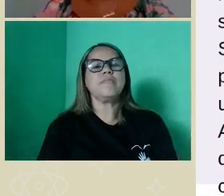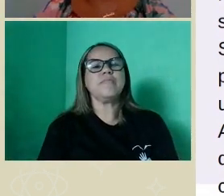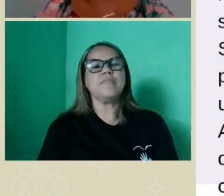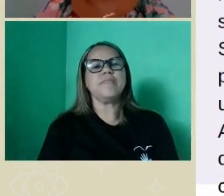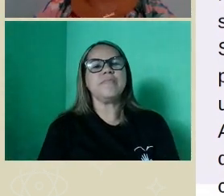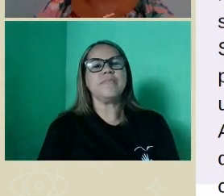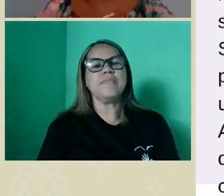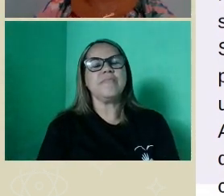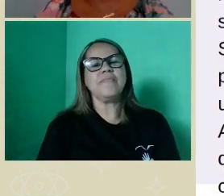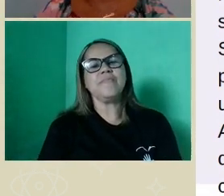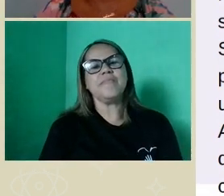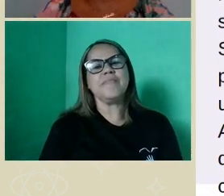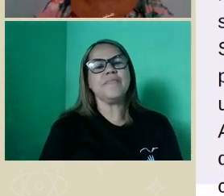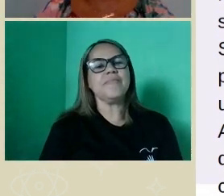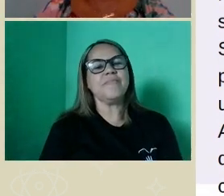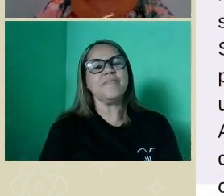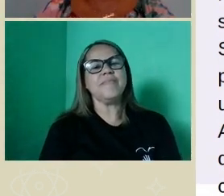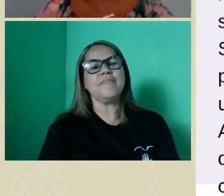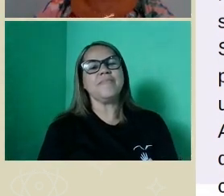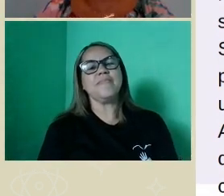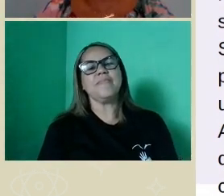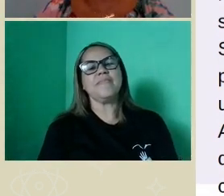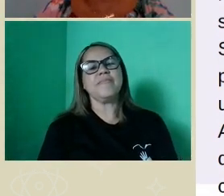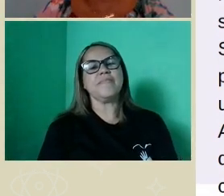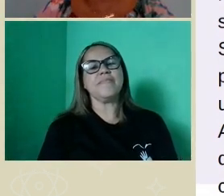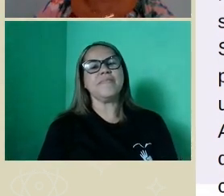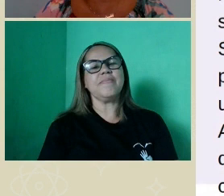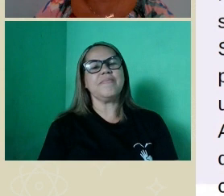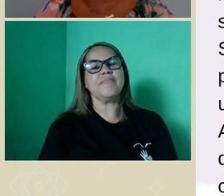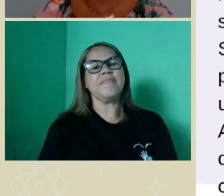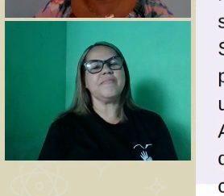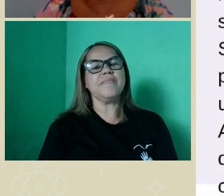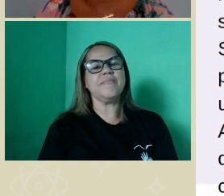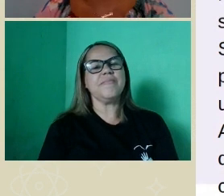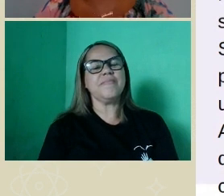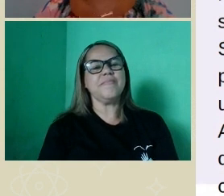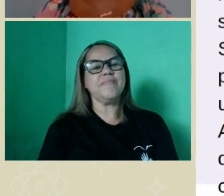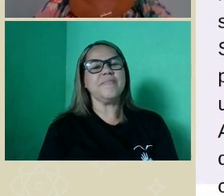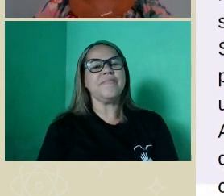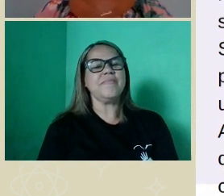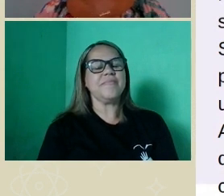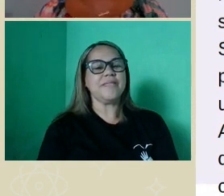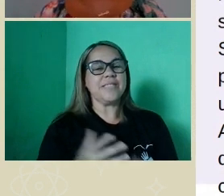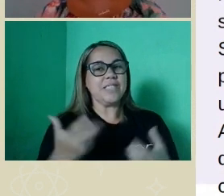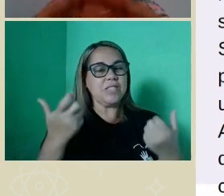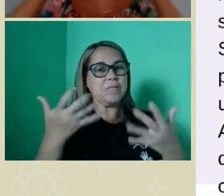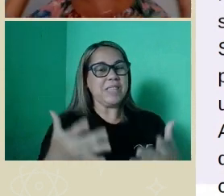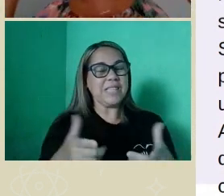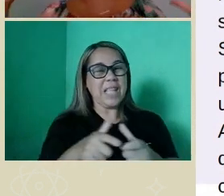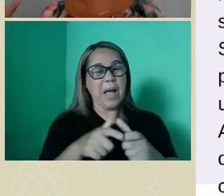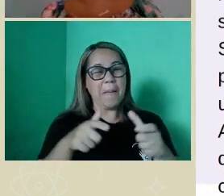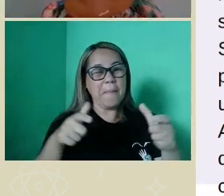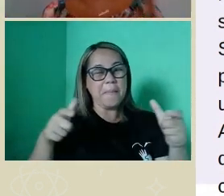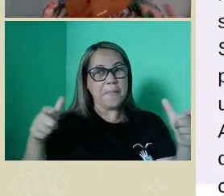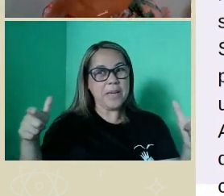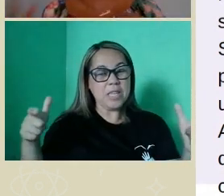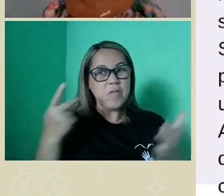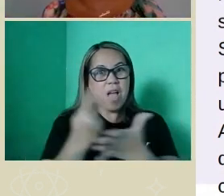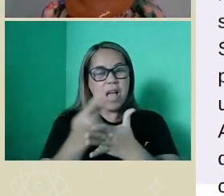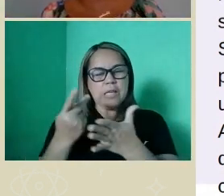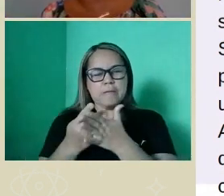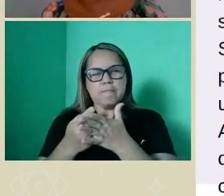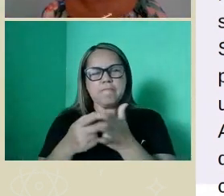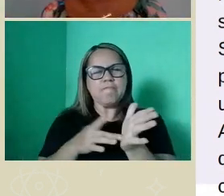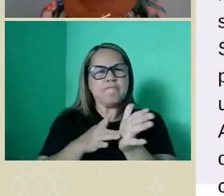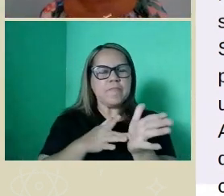-vacunas na internet proviene de las mismas doce personas segundo estúdio então diz assim a maioria das conspirações anti